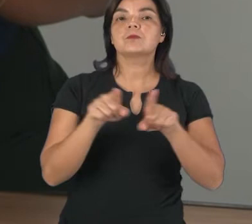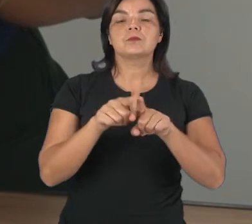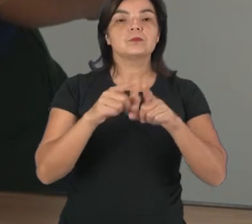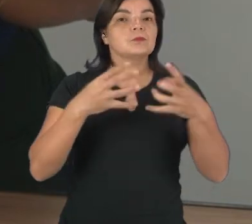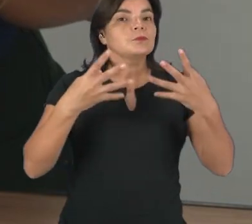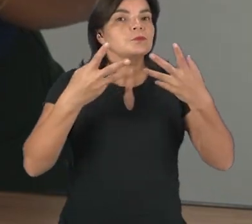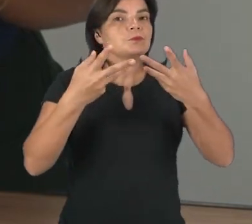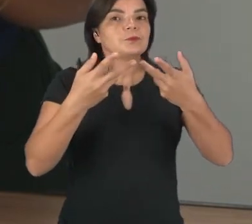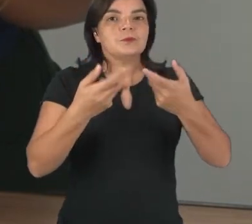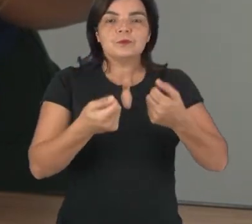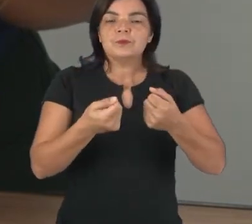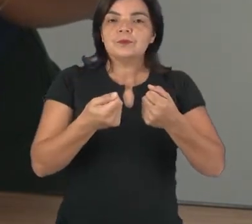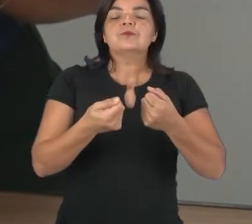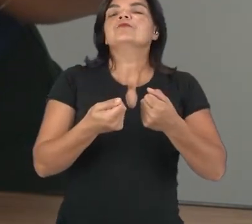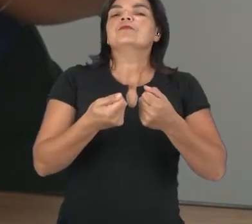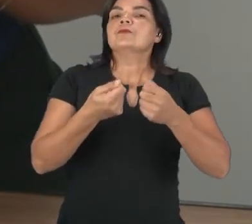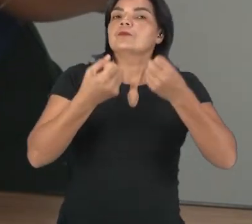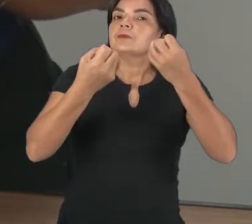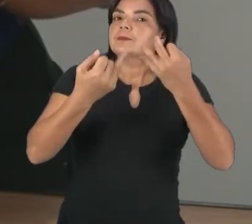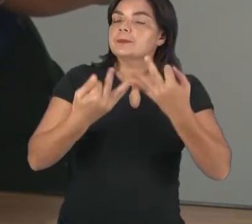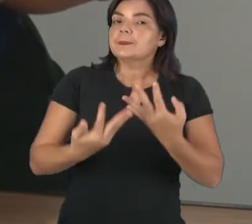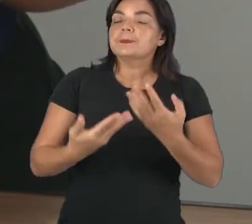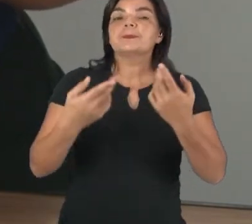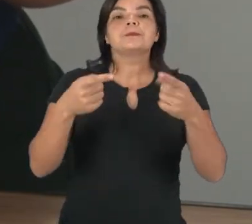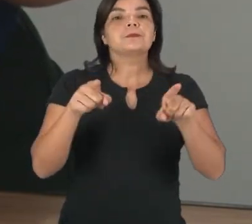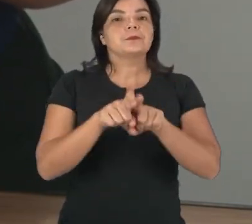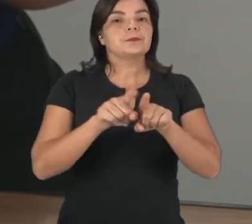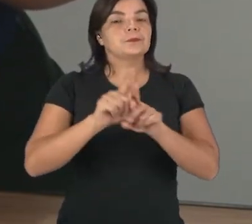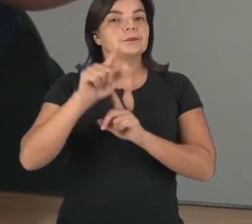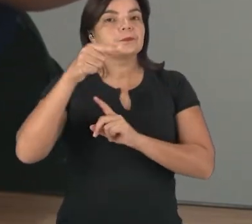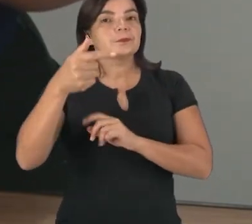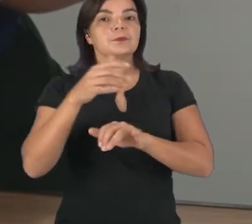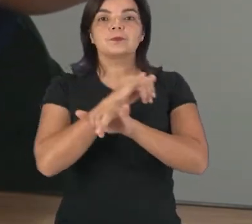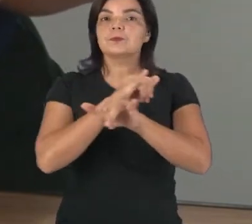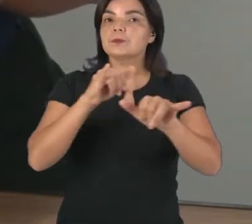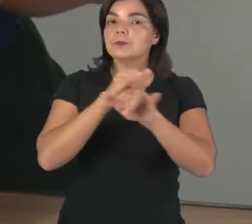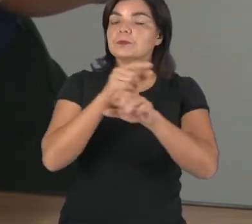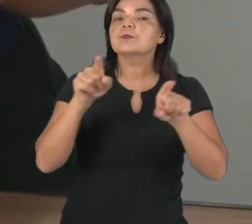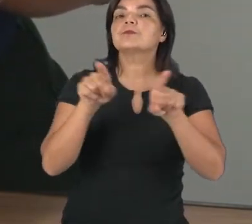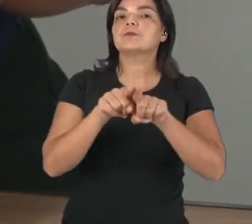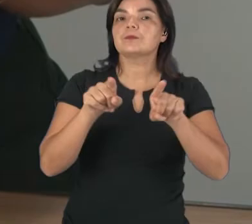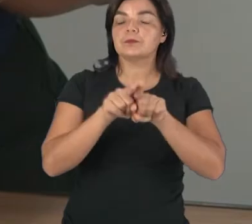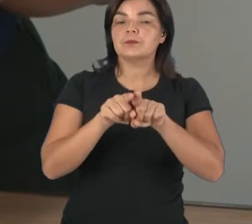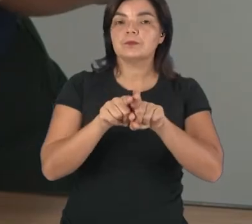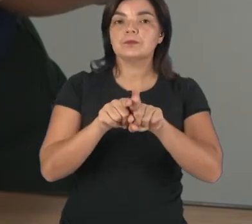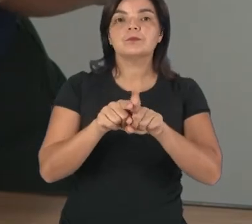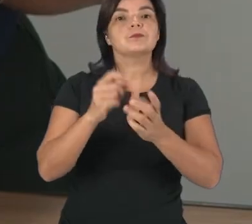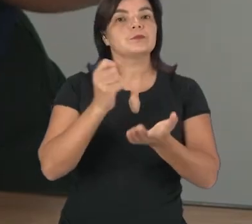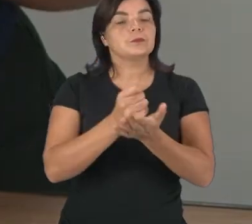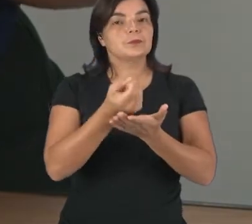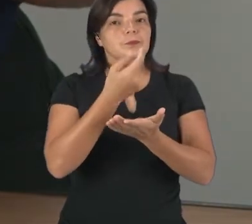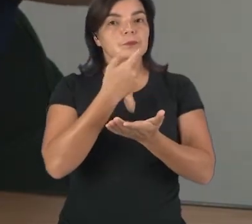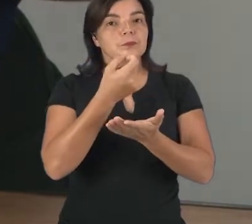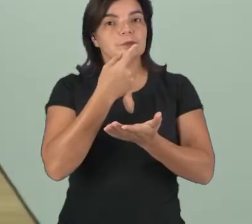dar todas as orientações, sem falar em outras informações que também traz a respeito do